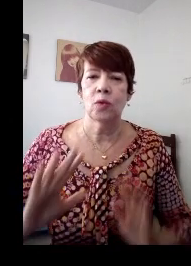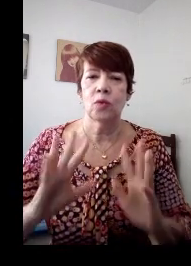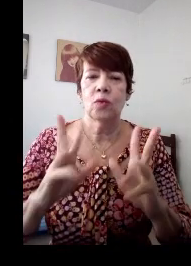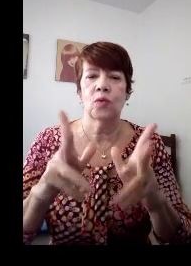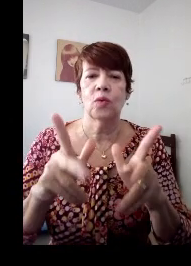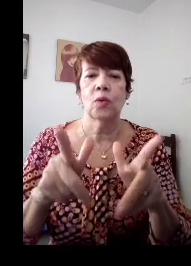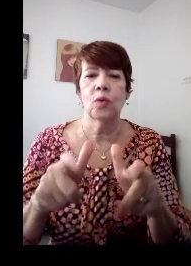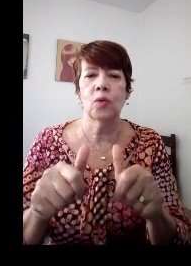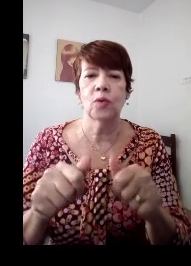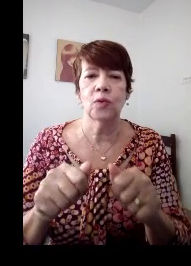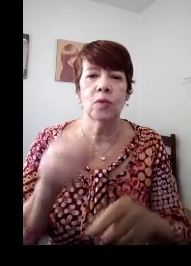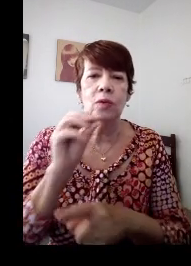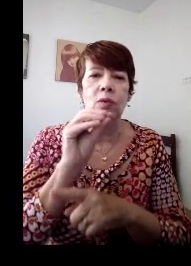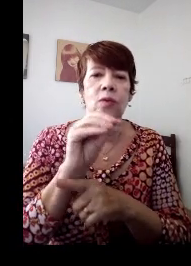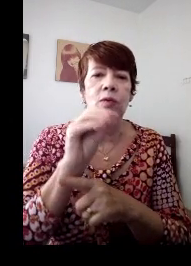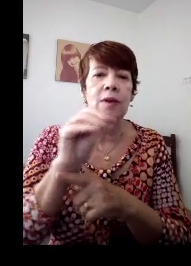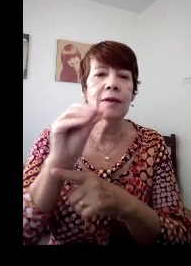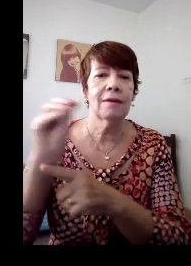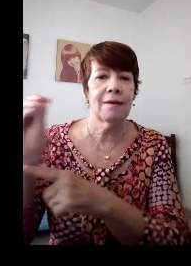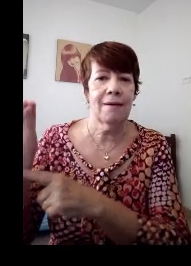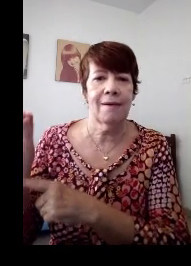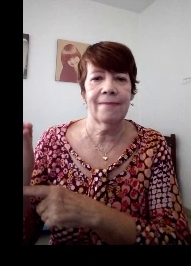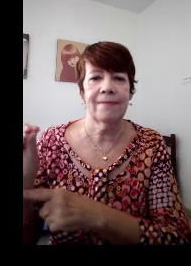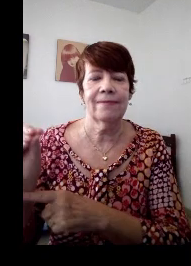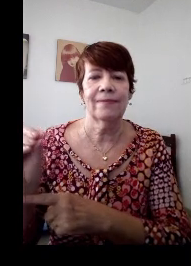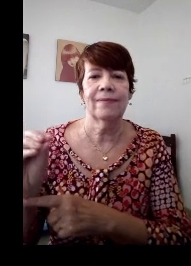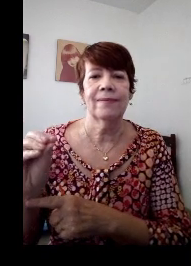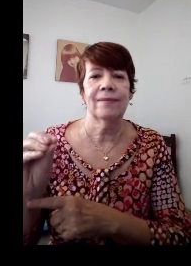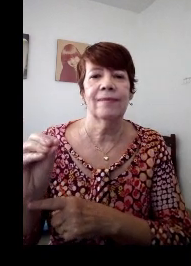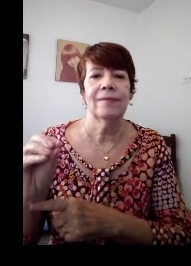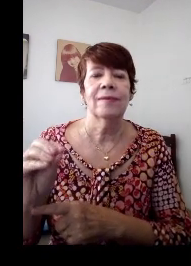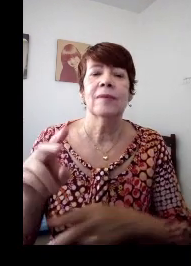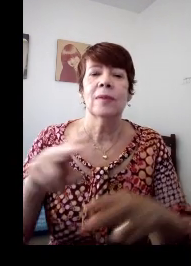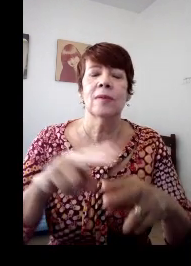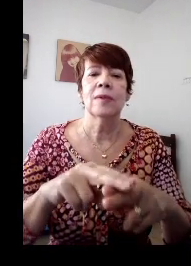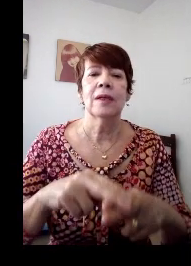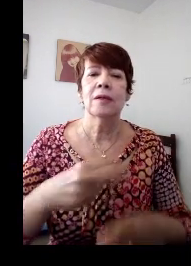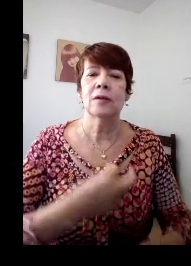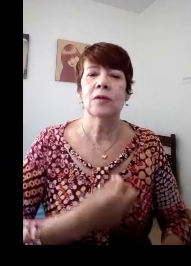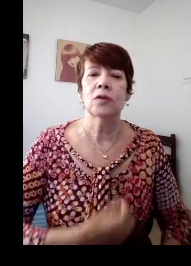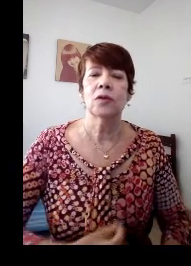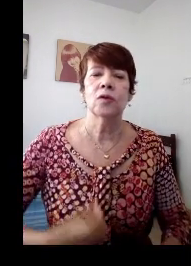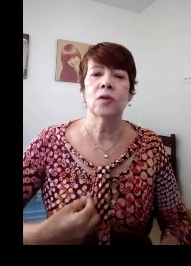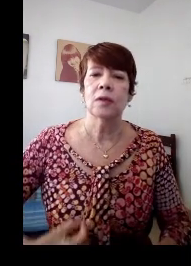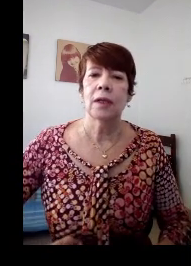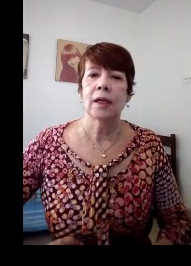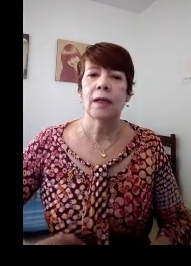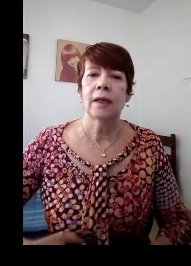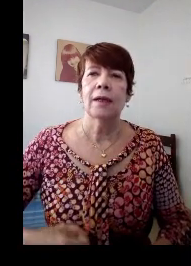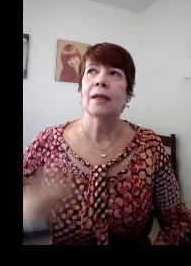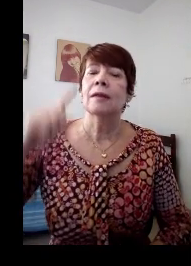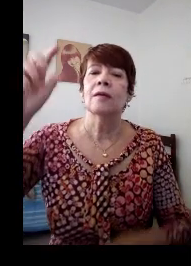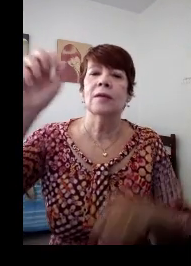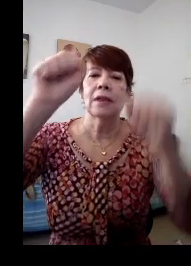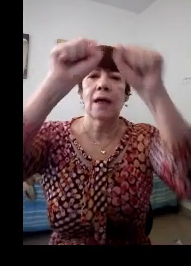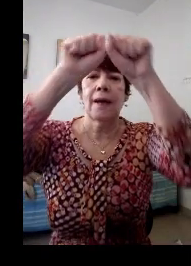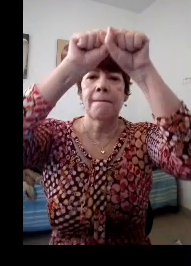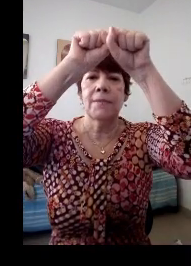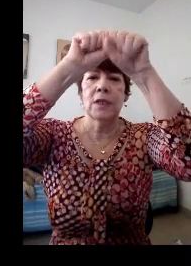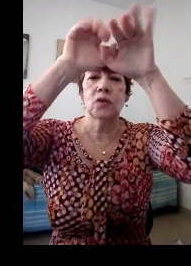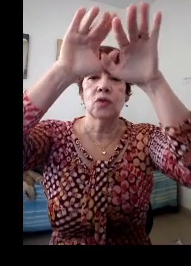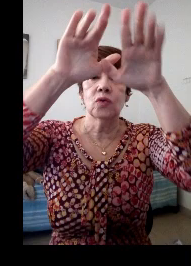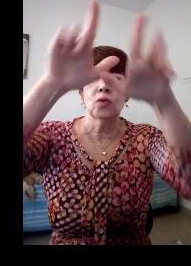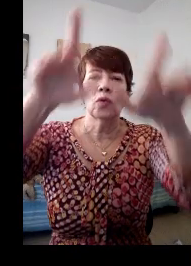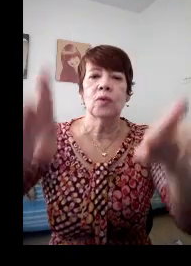que era seu. Olha só, tudo. Dali em diante, por causa de José, o Senhor abençoou o lar